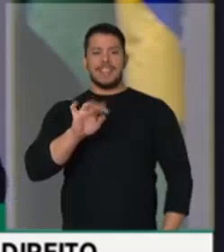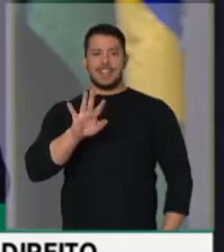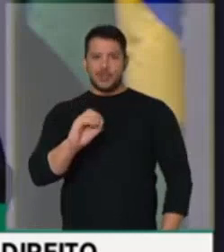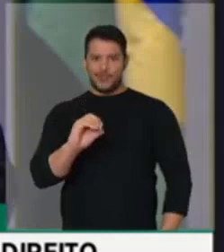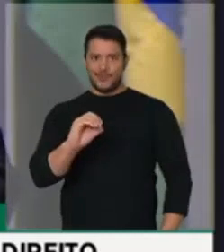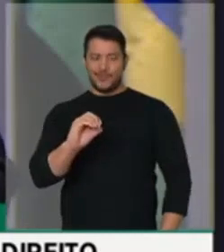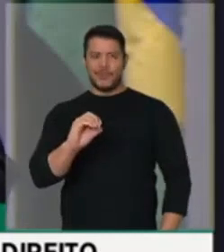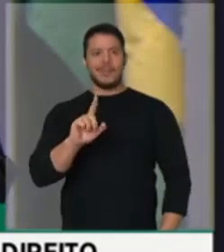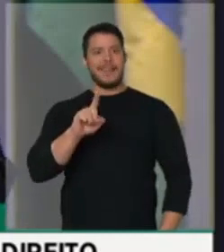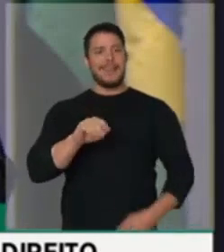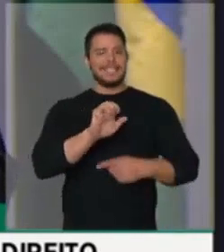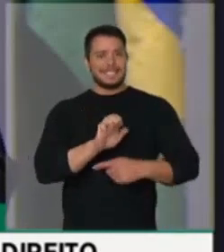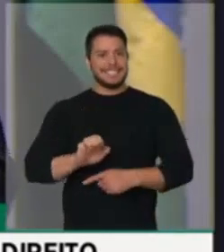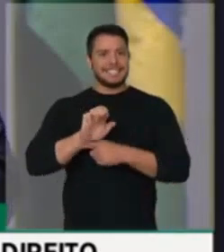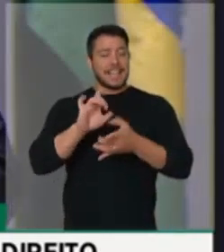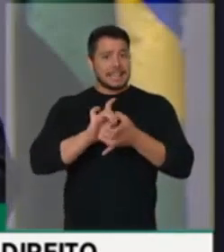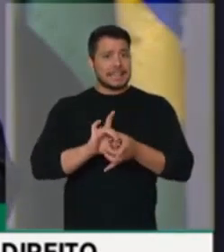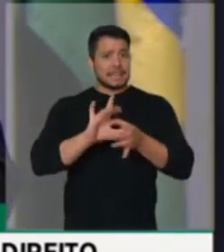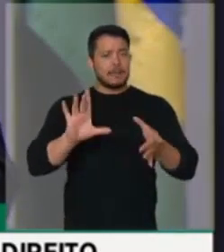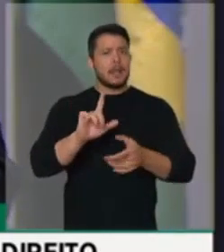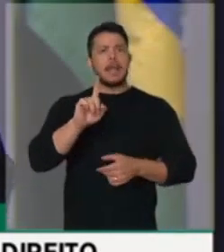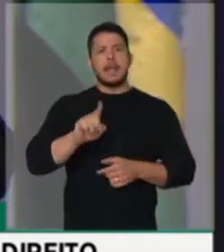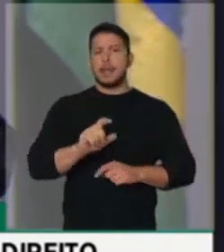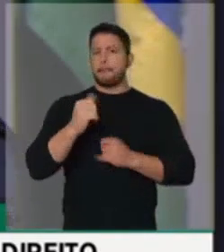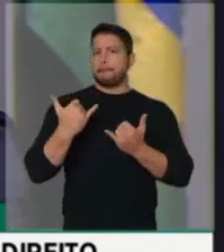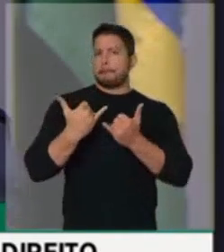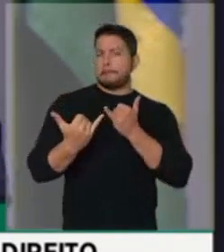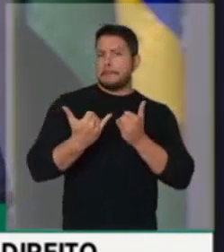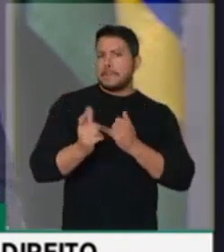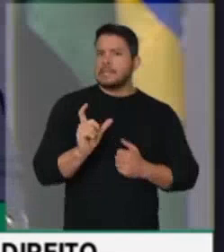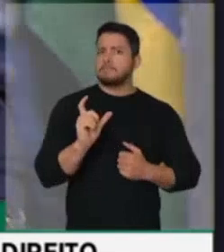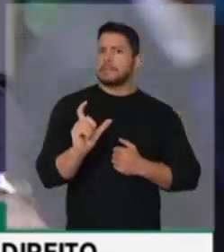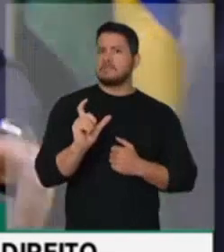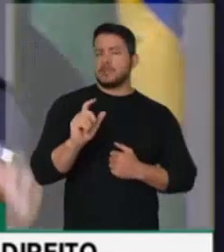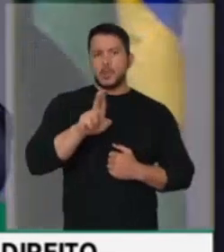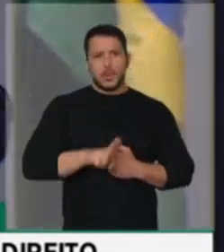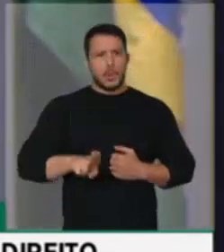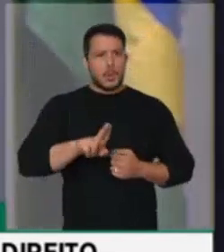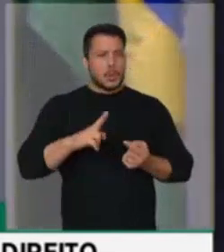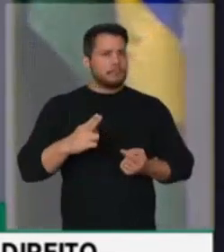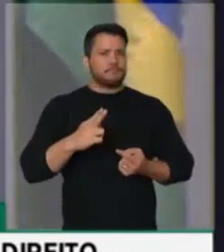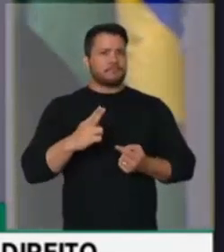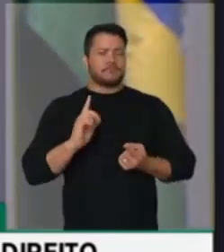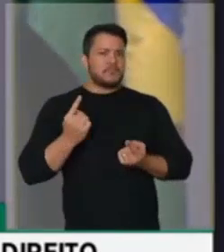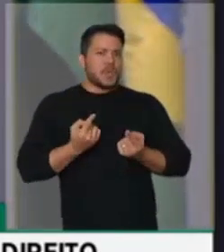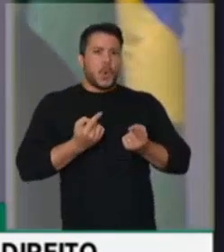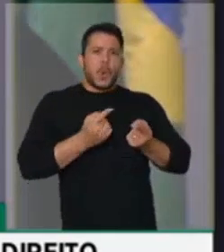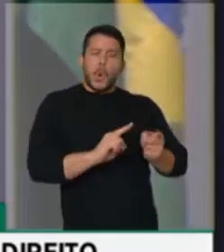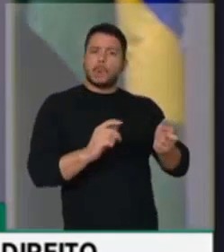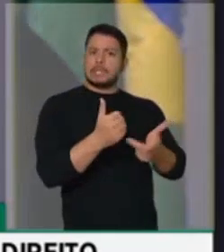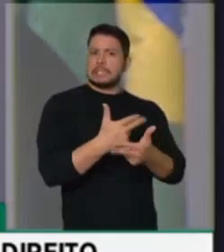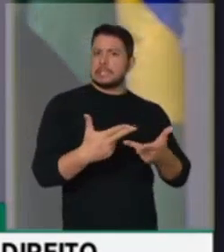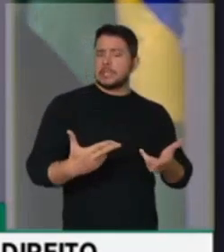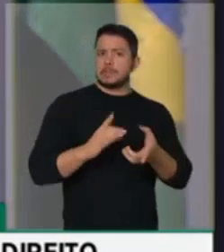de questões que estejam violando a própria democracia. Se é para torná-la